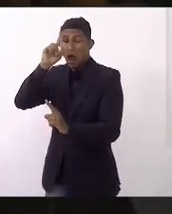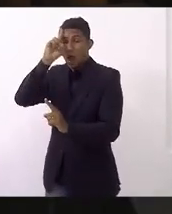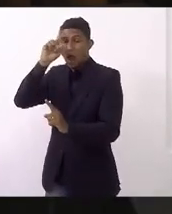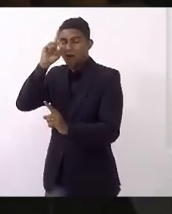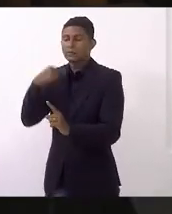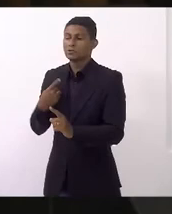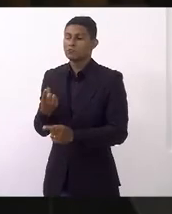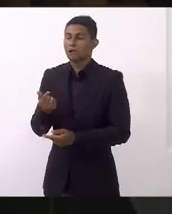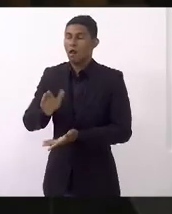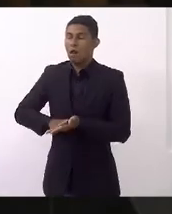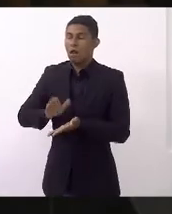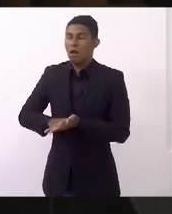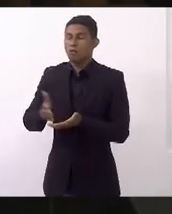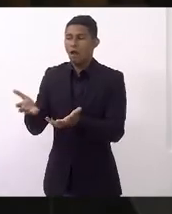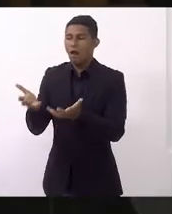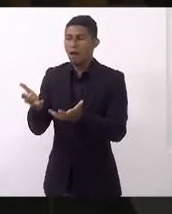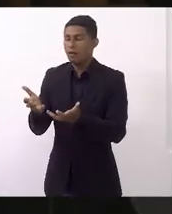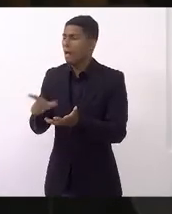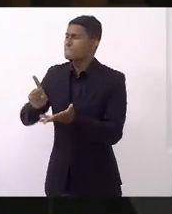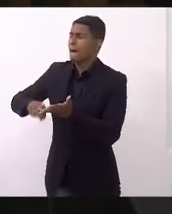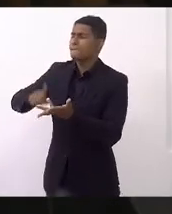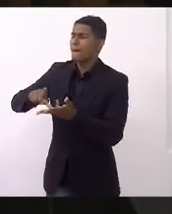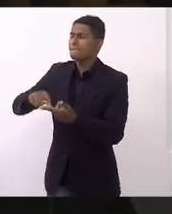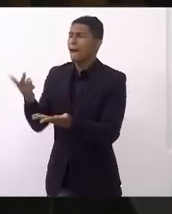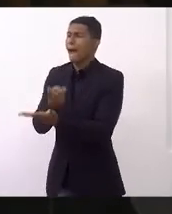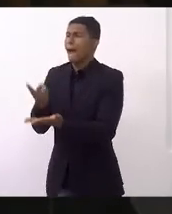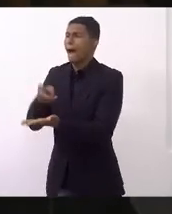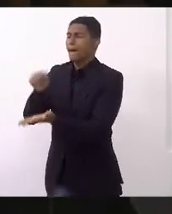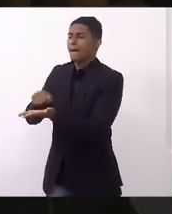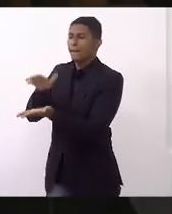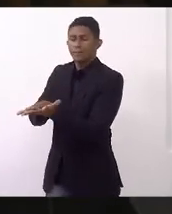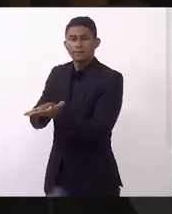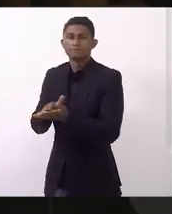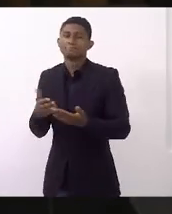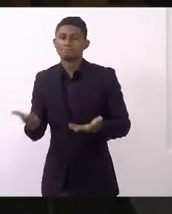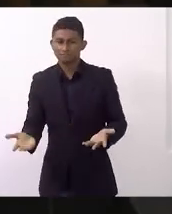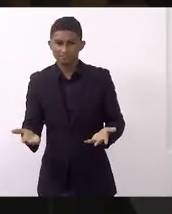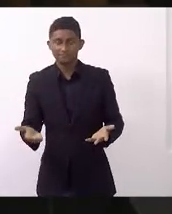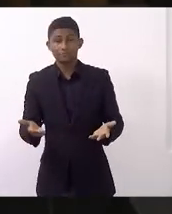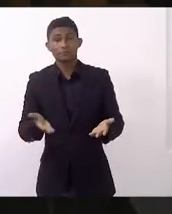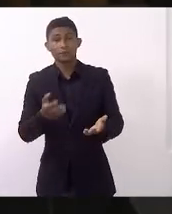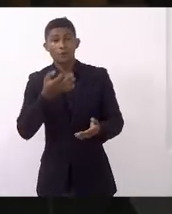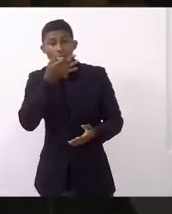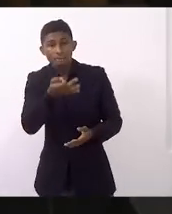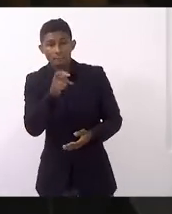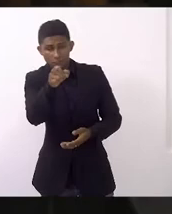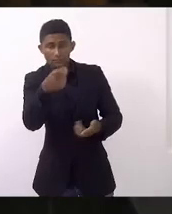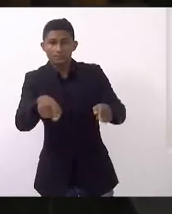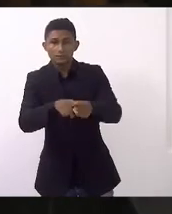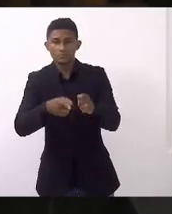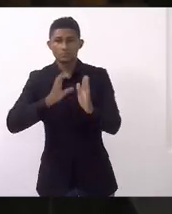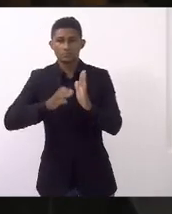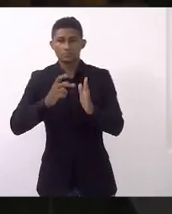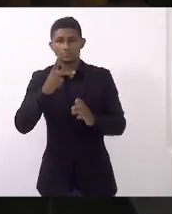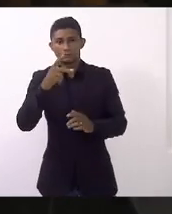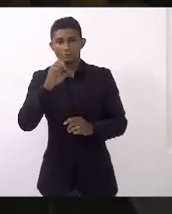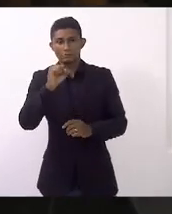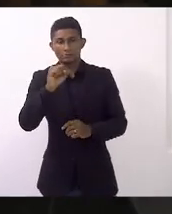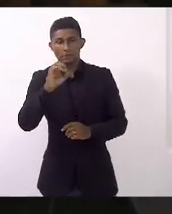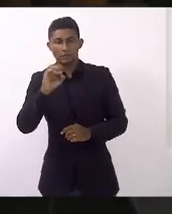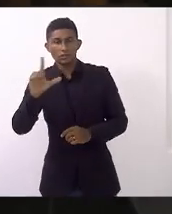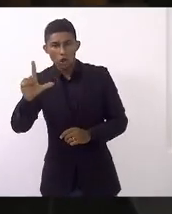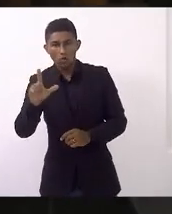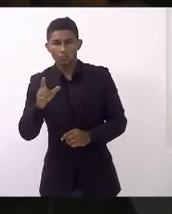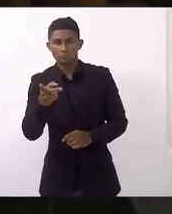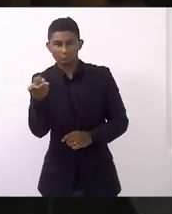que eu divirjo da opinião tanto sua como do PSOL em relação à urgência e à necessidade da gente criar